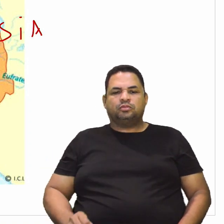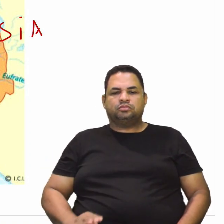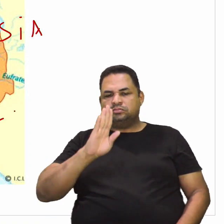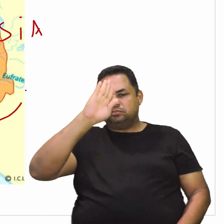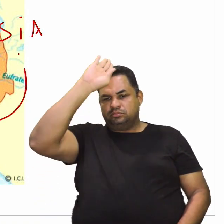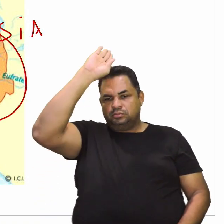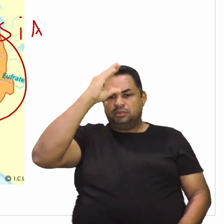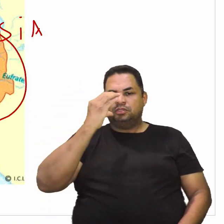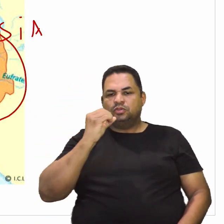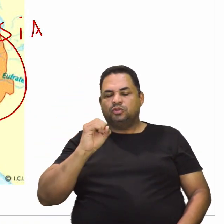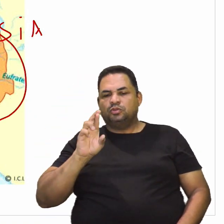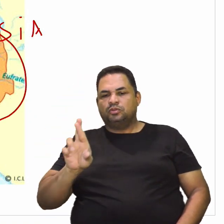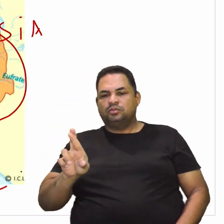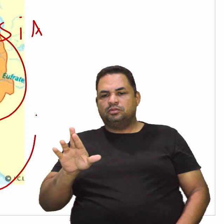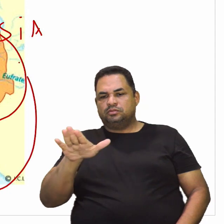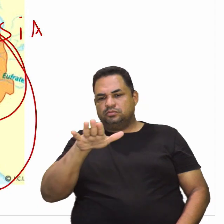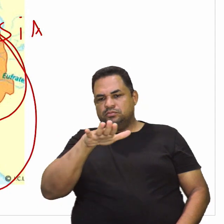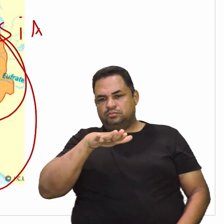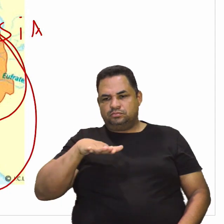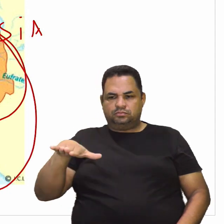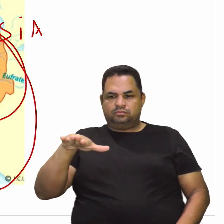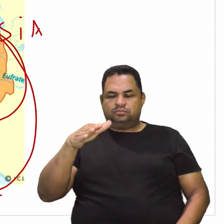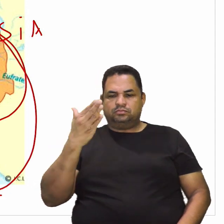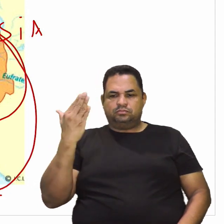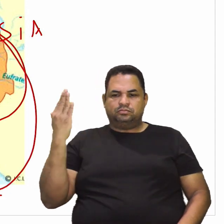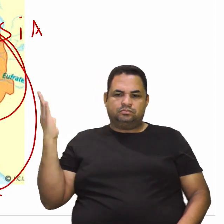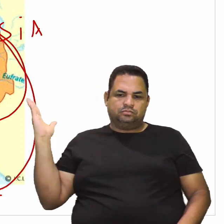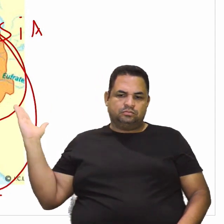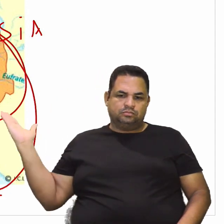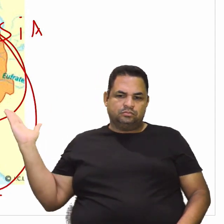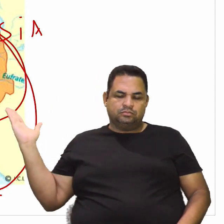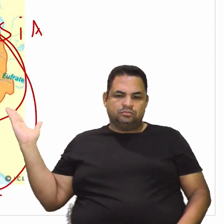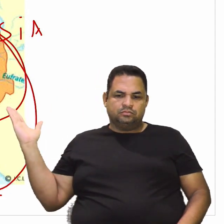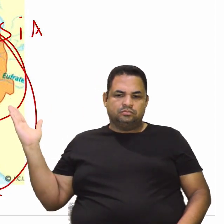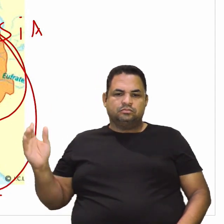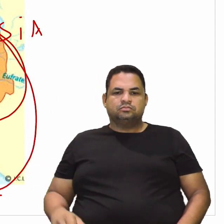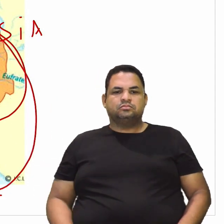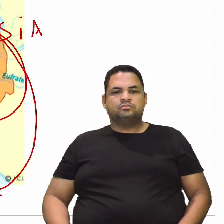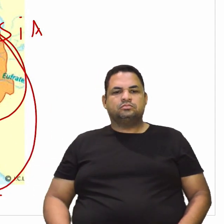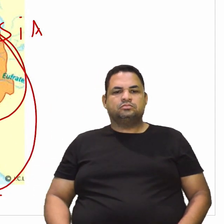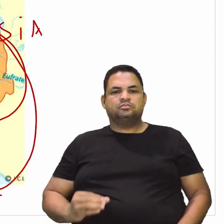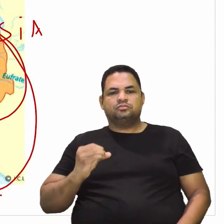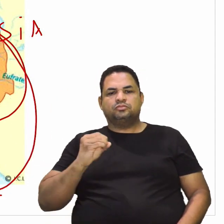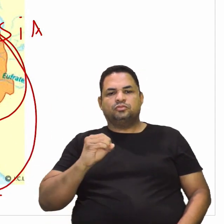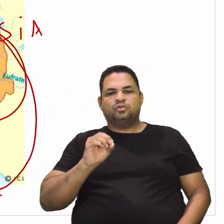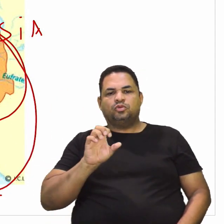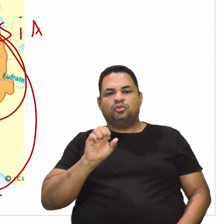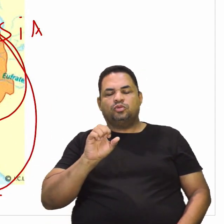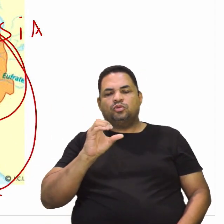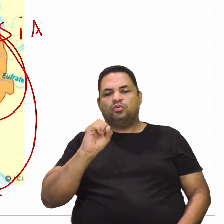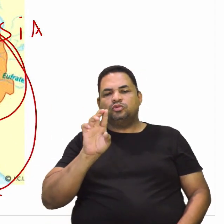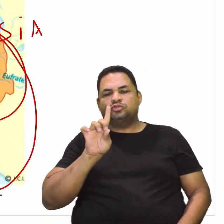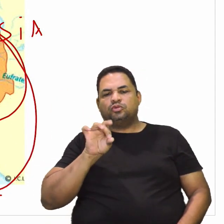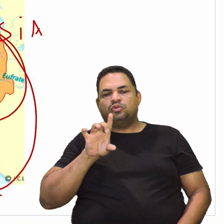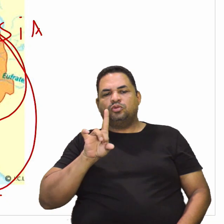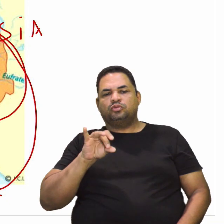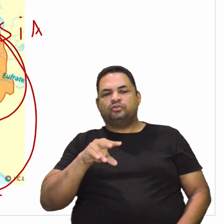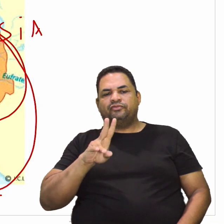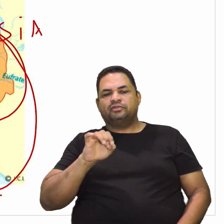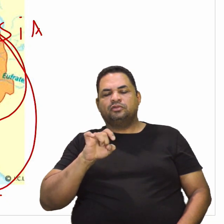ó. Toda essa parte aqui, ó. Toda essa parte aqui, ó. Viu? Olha aqui os ostrogodos, os vândalos, os